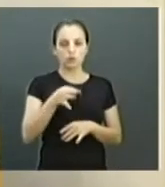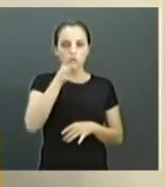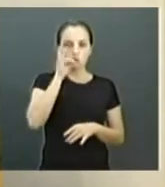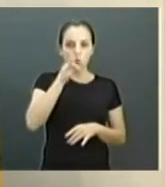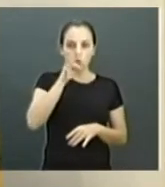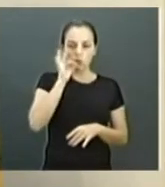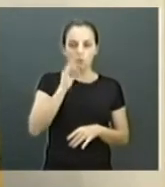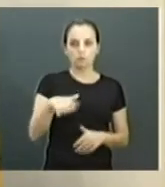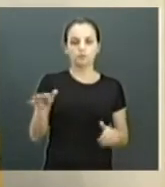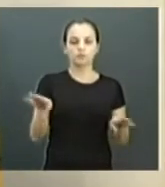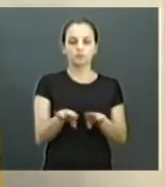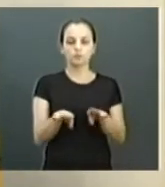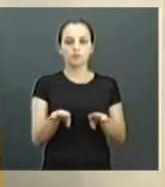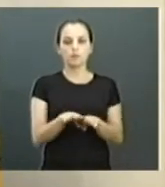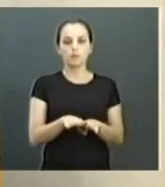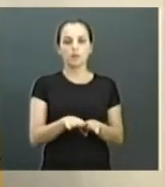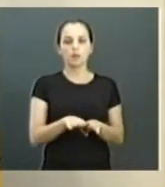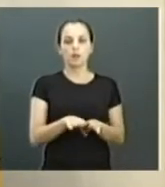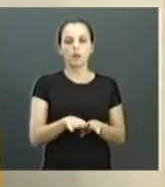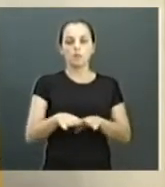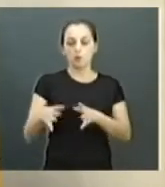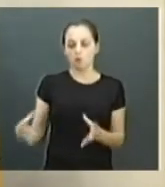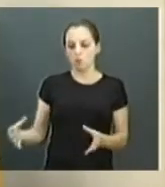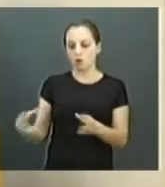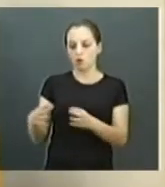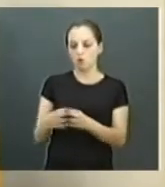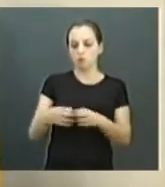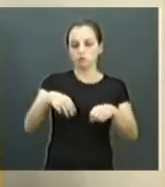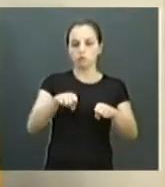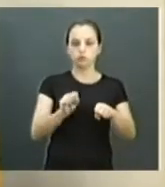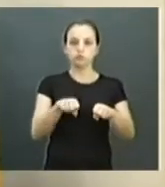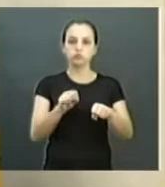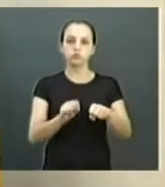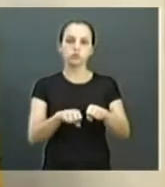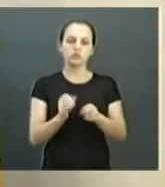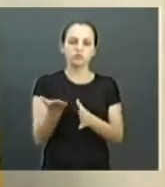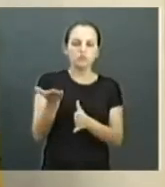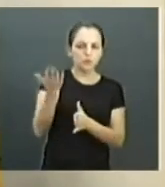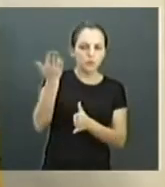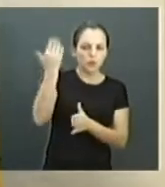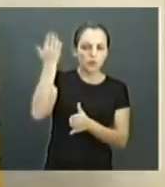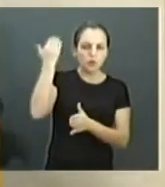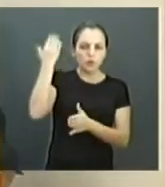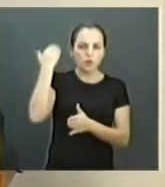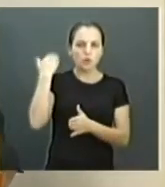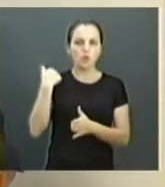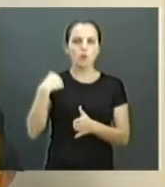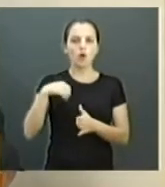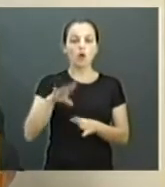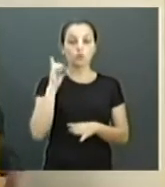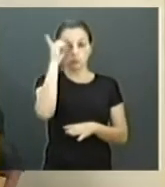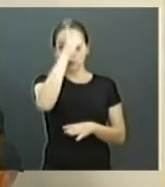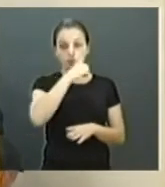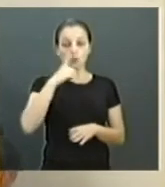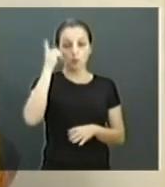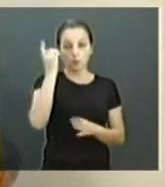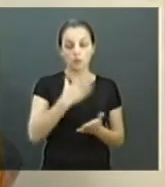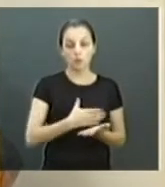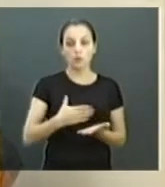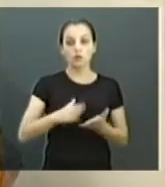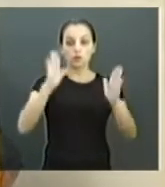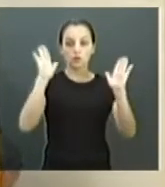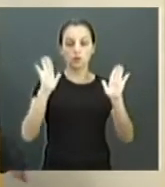aos Intocáveis, que teve encontro de motos antigos, de lambretas, fizeram no domingo, que é um start para o grande evento